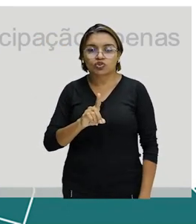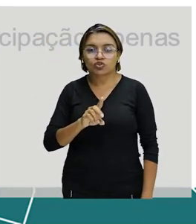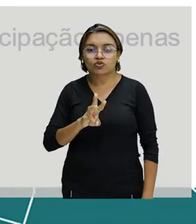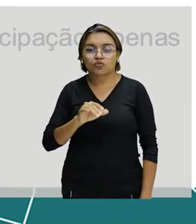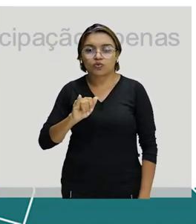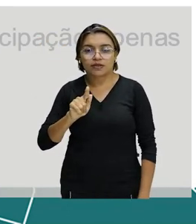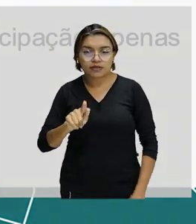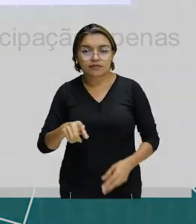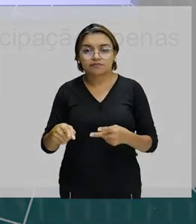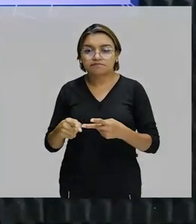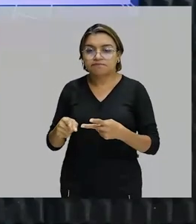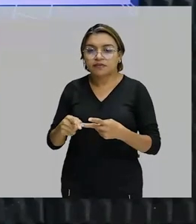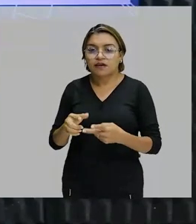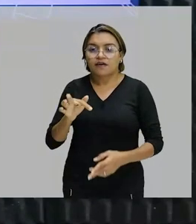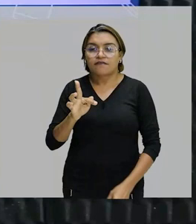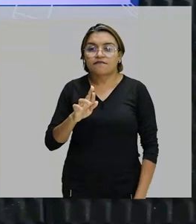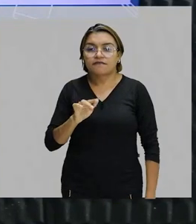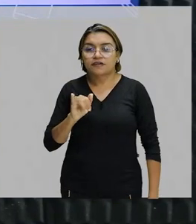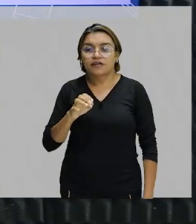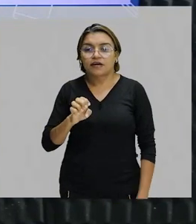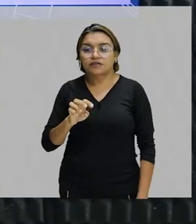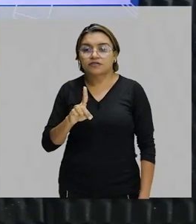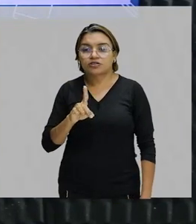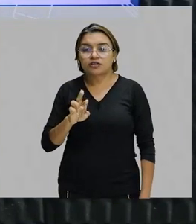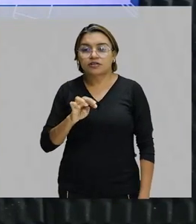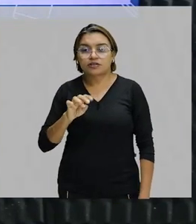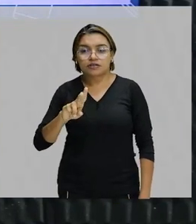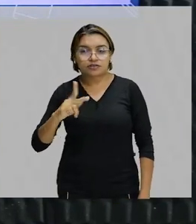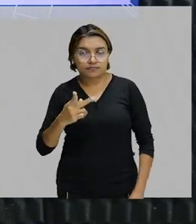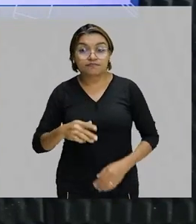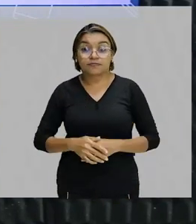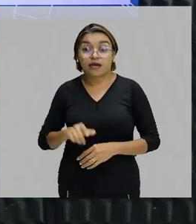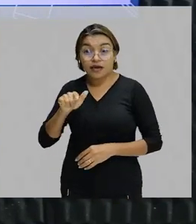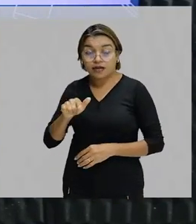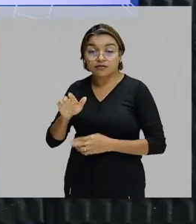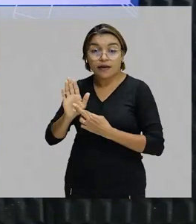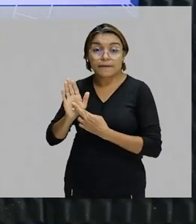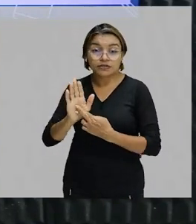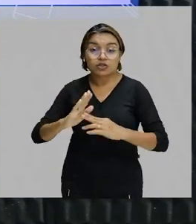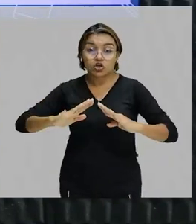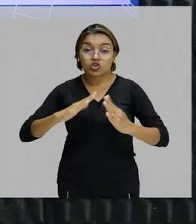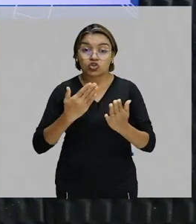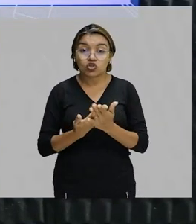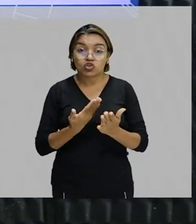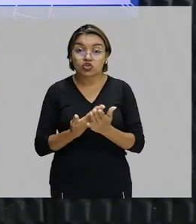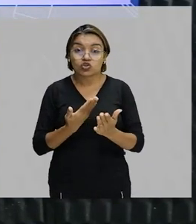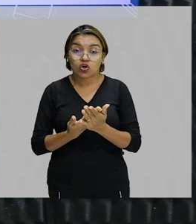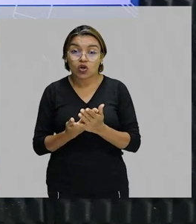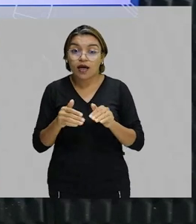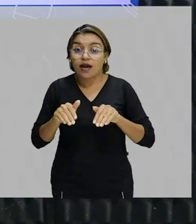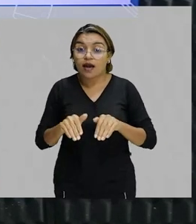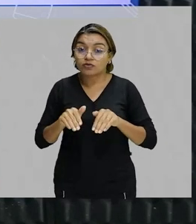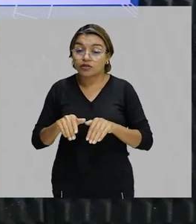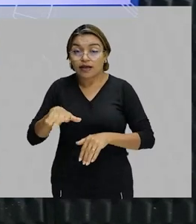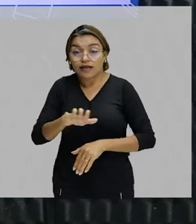haek são representantes da Escola austríaca de Economia Eles criaram uma nova teoria